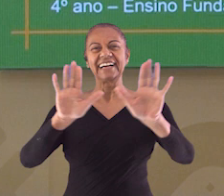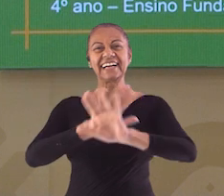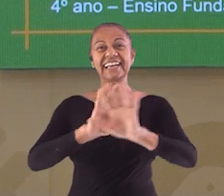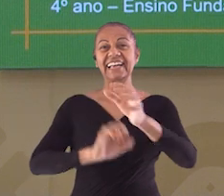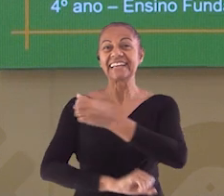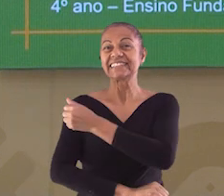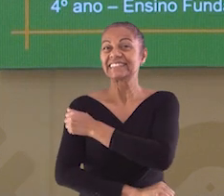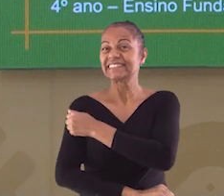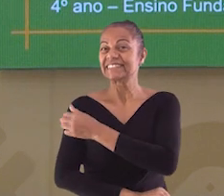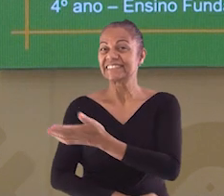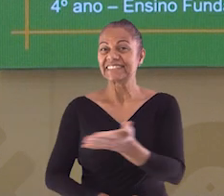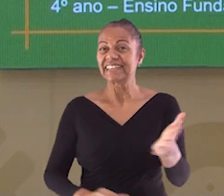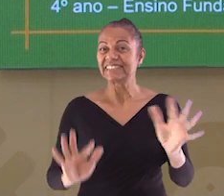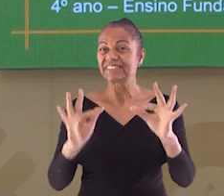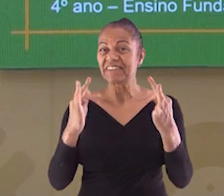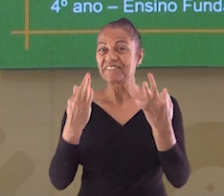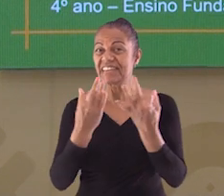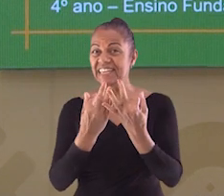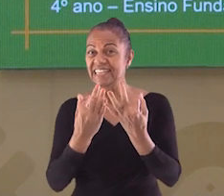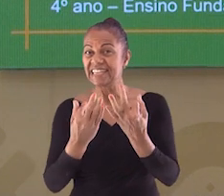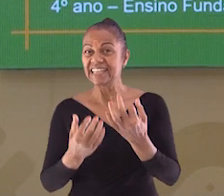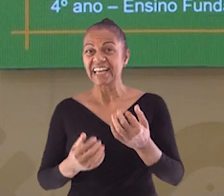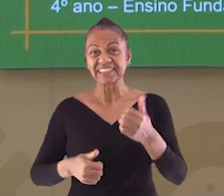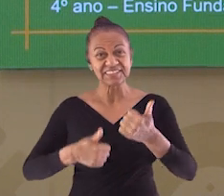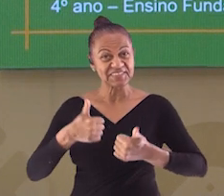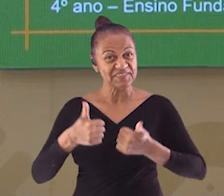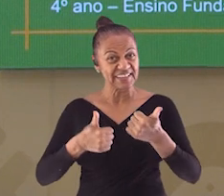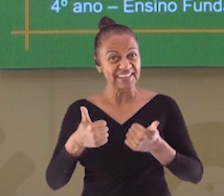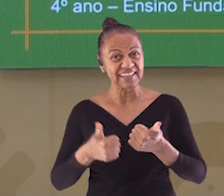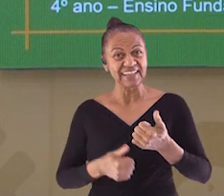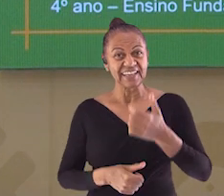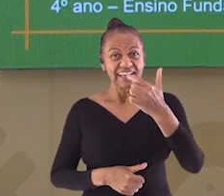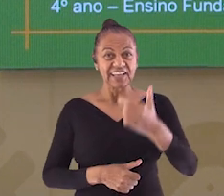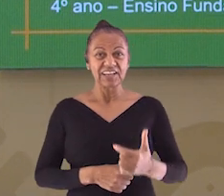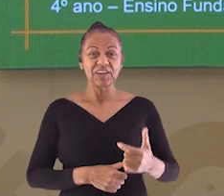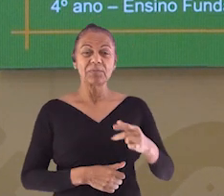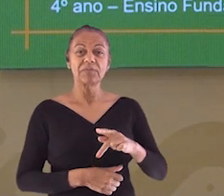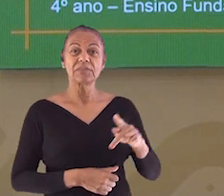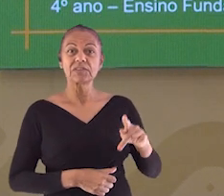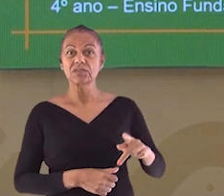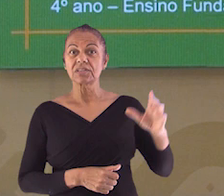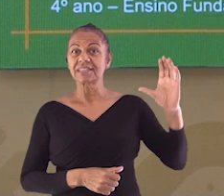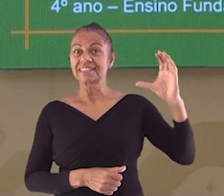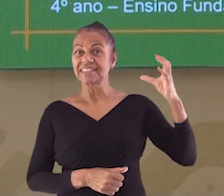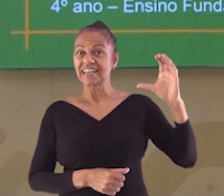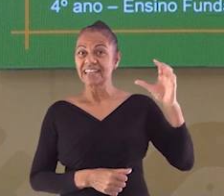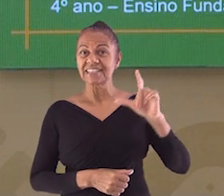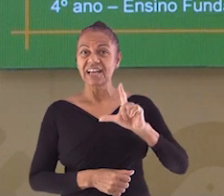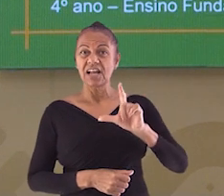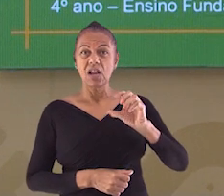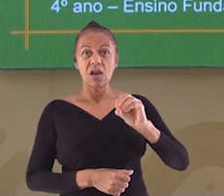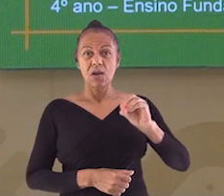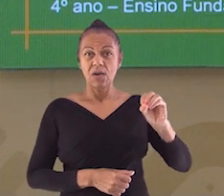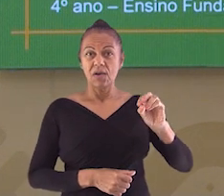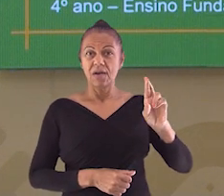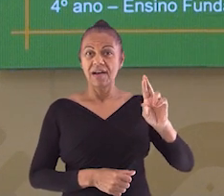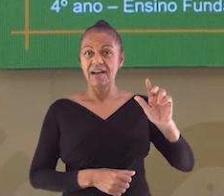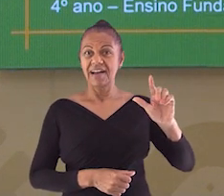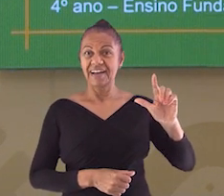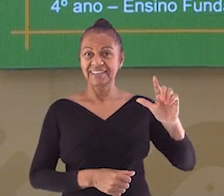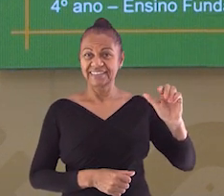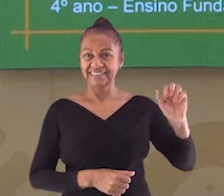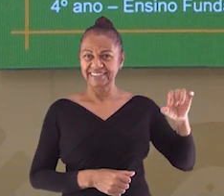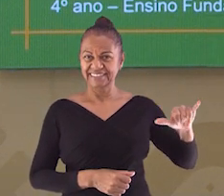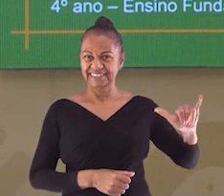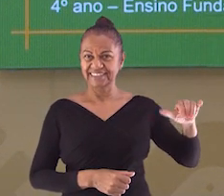Olá, estudantes e familiares! Tudo bem com vocês? Sou a professora Lohane Zucchi de Ciências e animados para